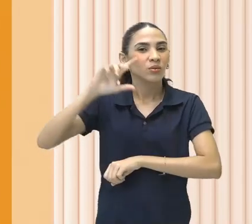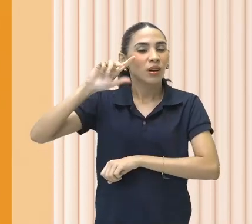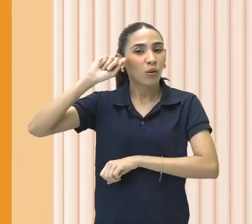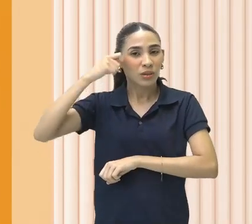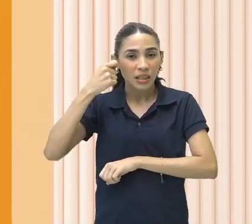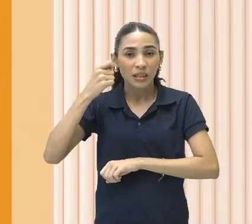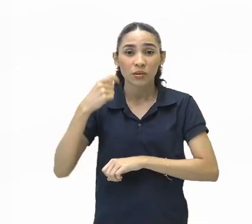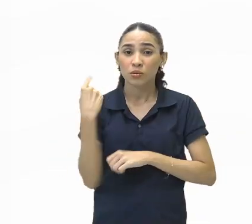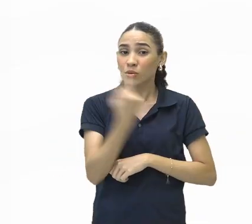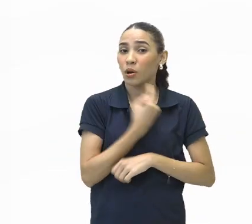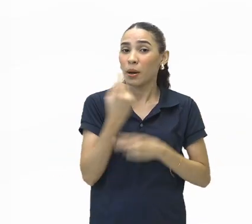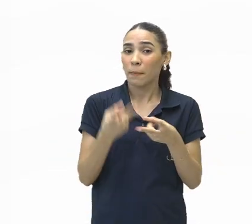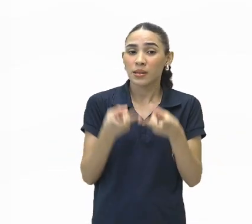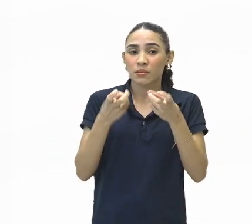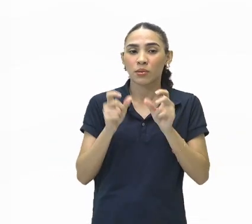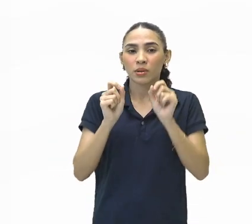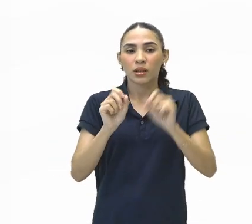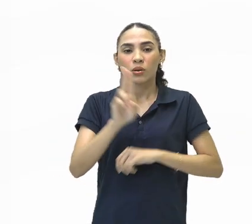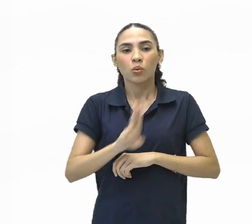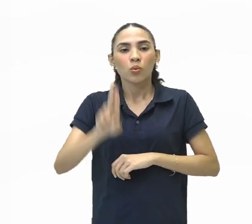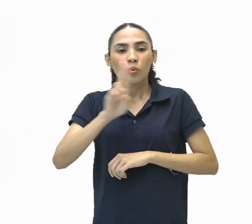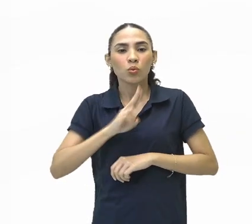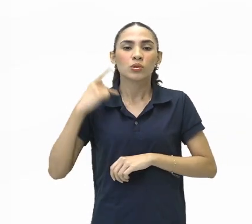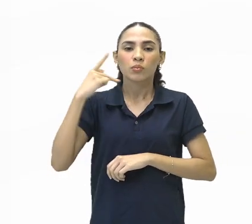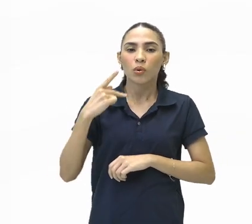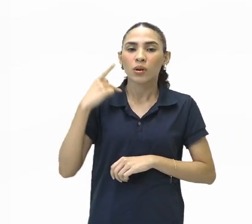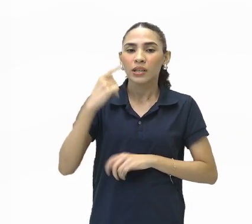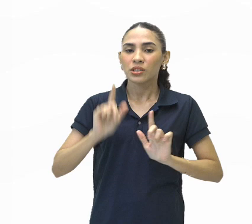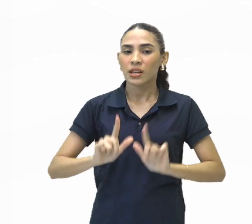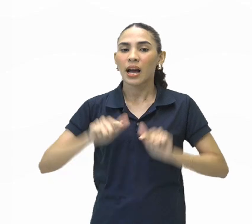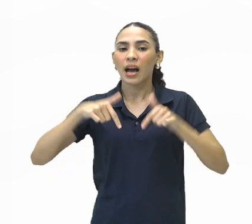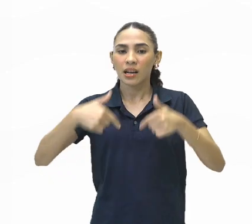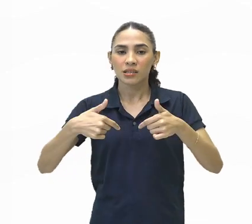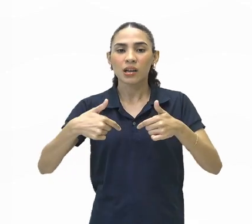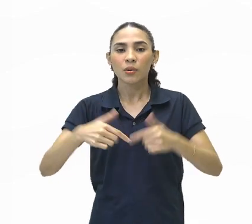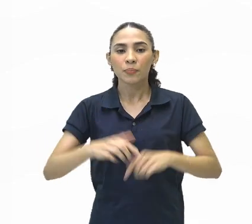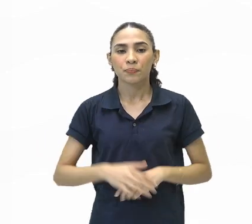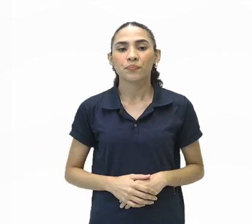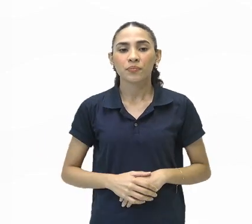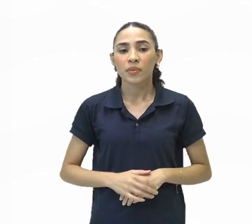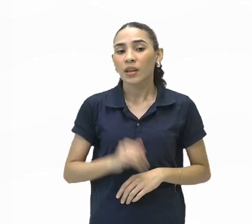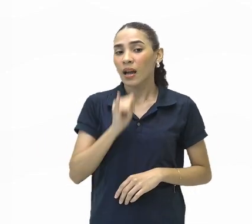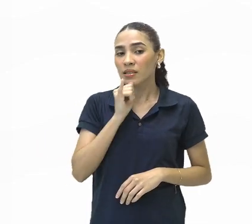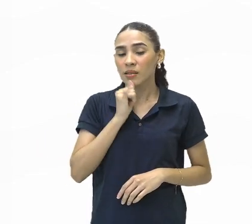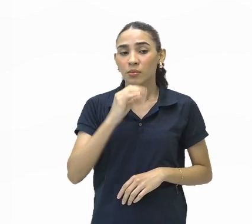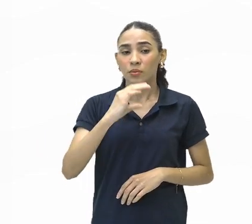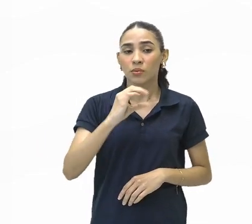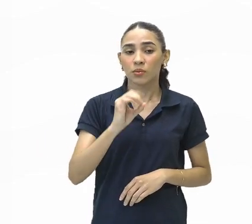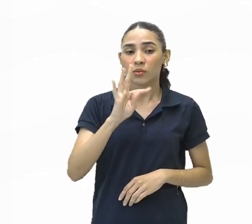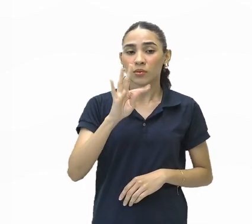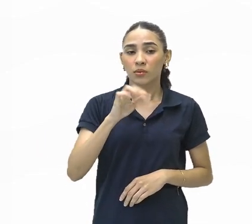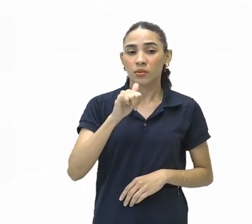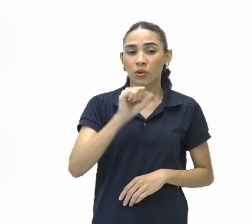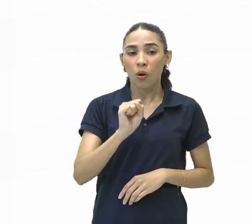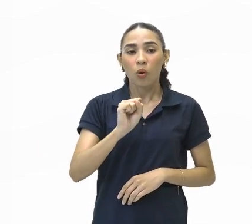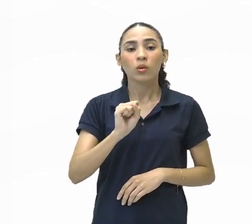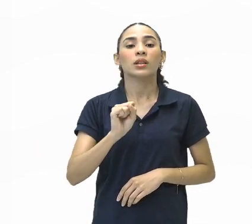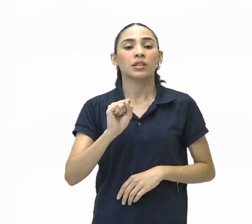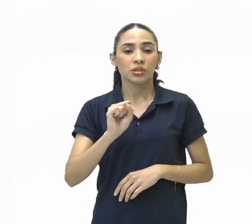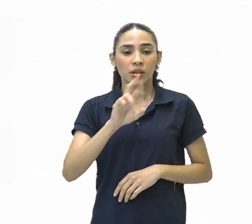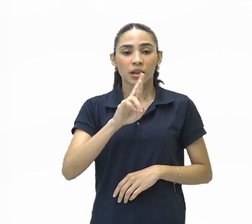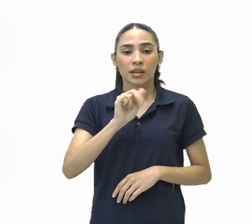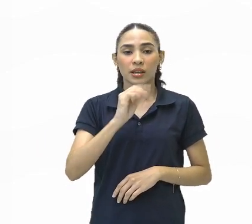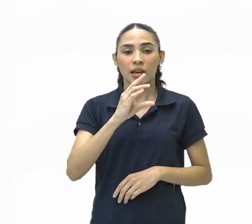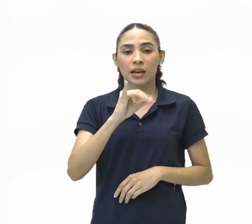vamos observar a aplicação de políticas de ação afirmativa, com cotas raciais nas